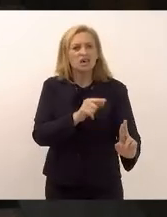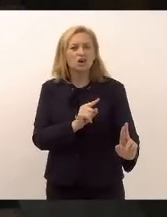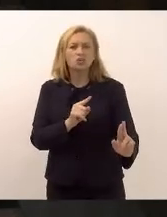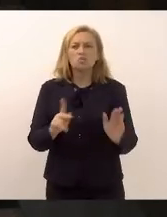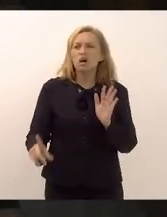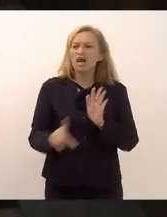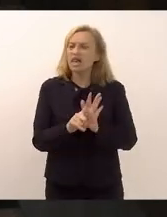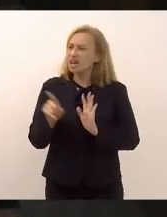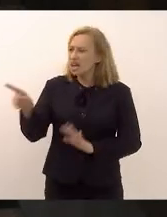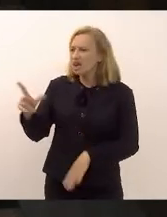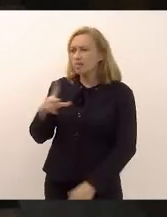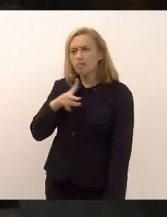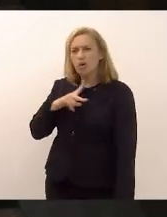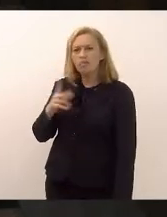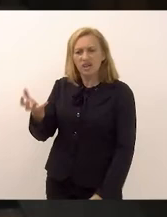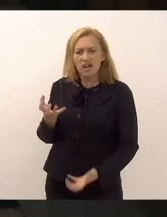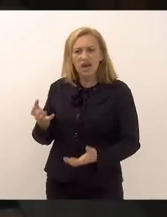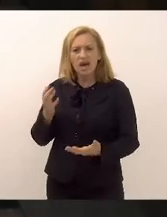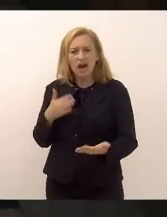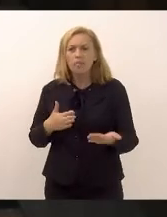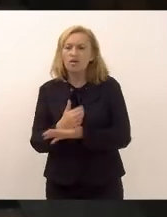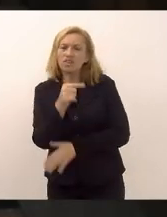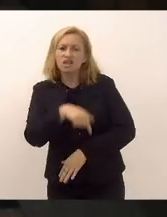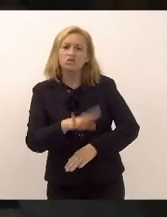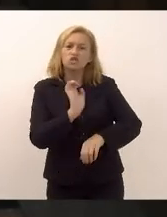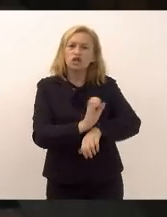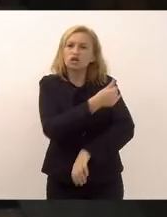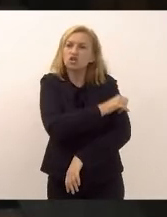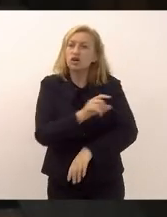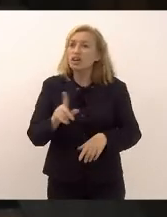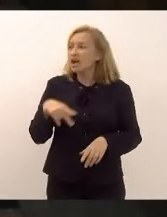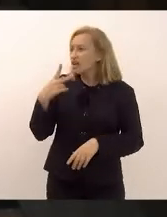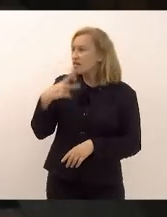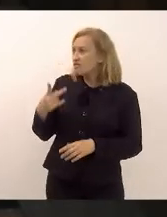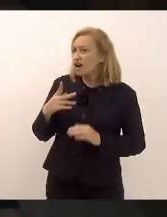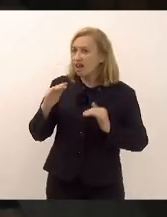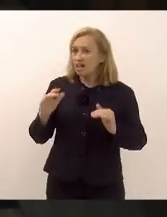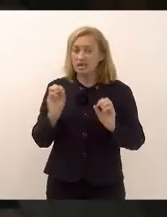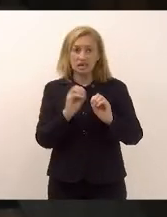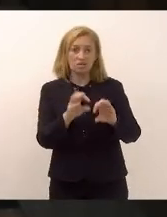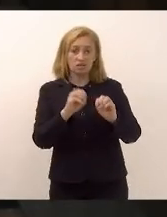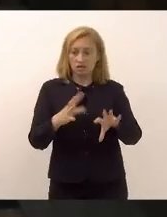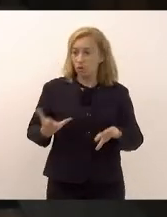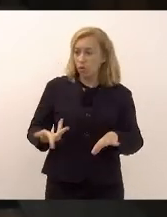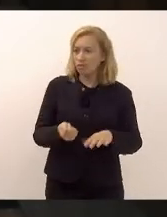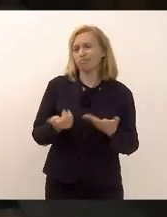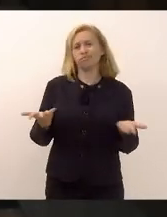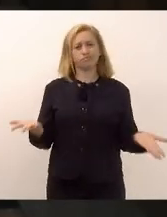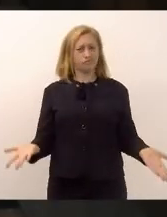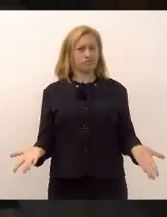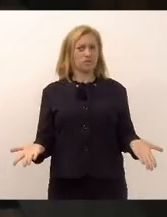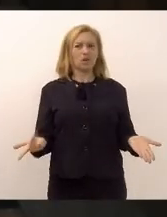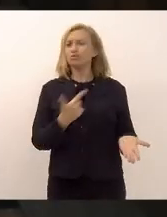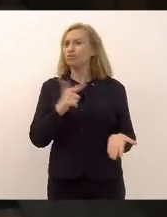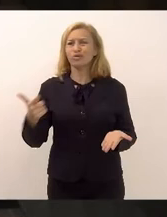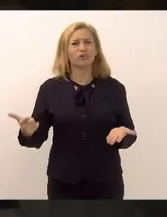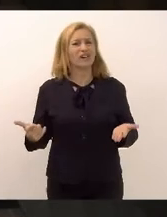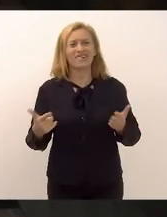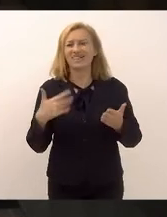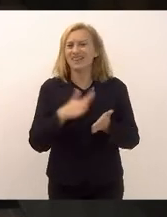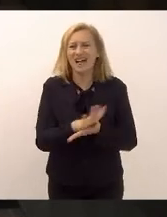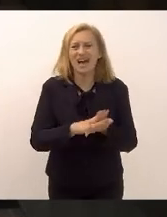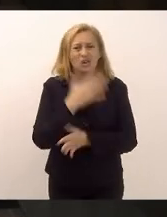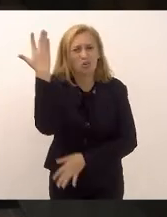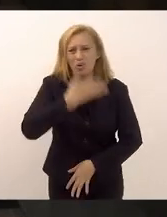ser aprovada aqui no Estado do Rio de Janeiro. Além disso, ele fala em excelência de ensino. Ora bolas, não tem nenhuma comprovação